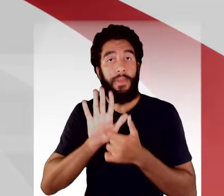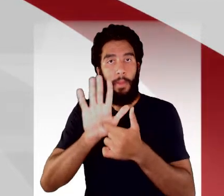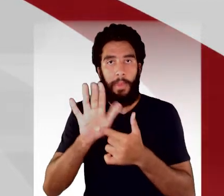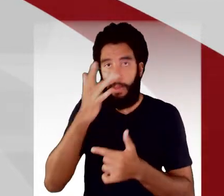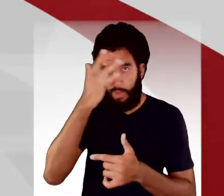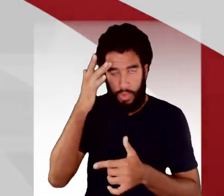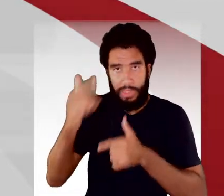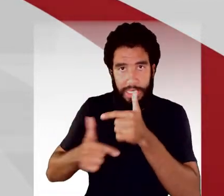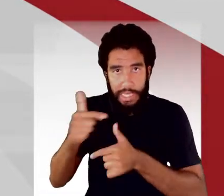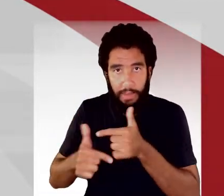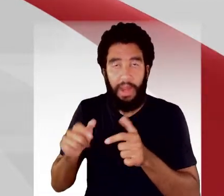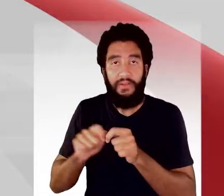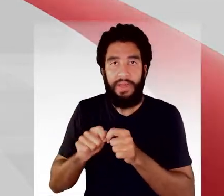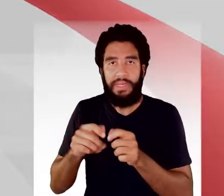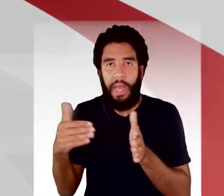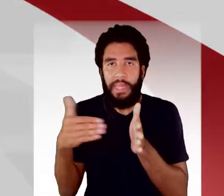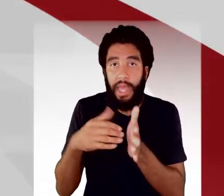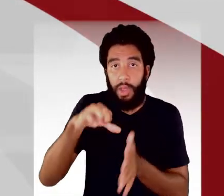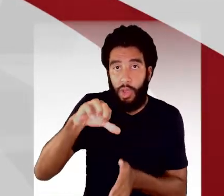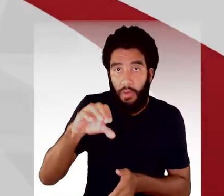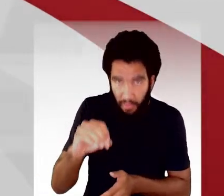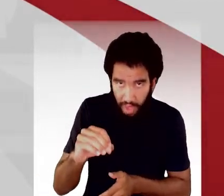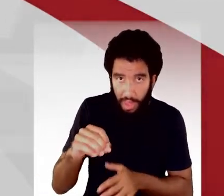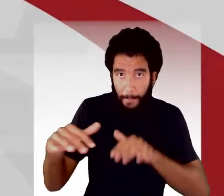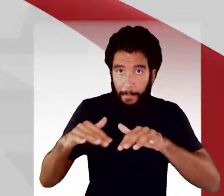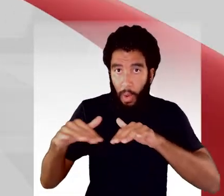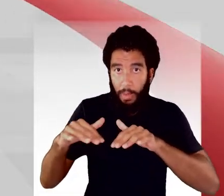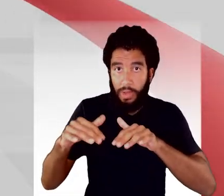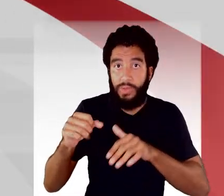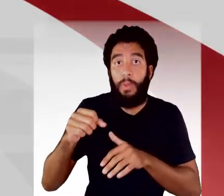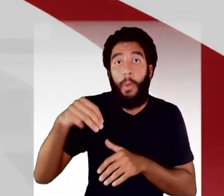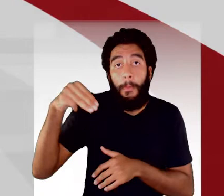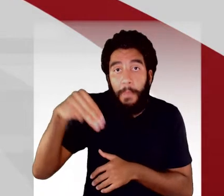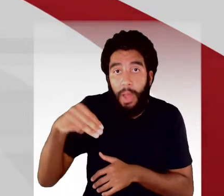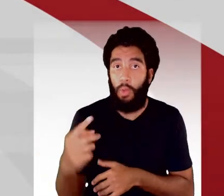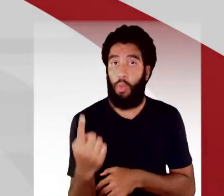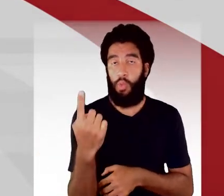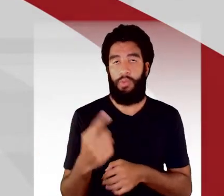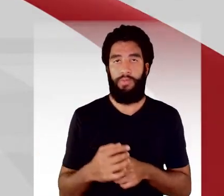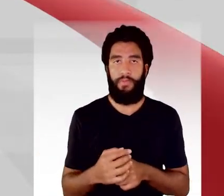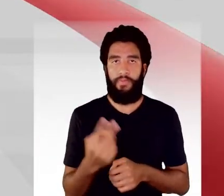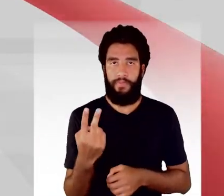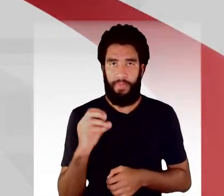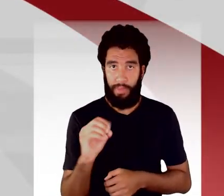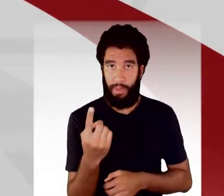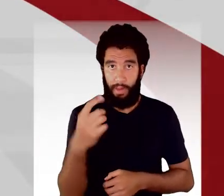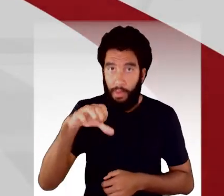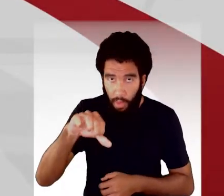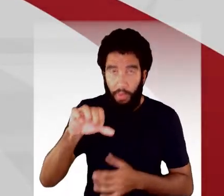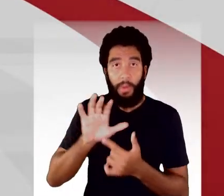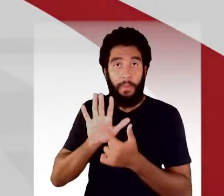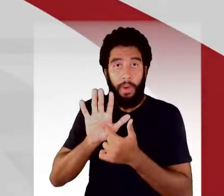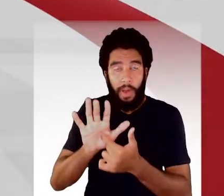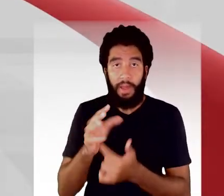que os trabalhadores de frigoríficos realizam até 90 movimentos por minuto. Somente em 2019,